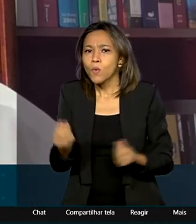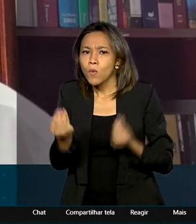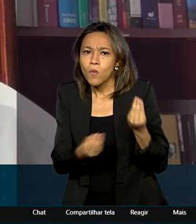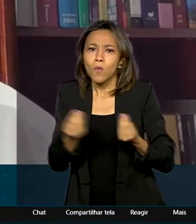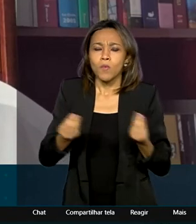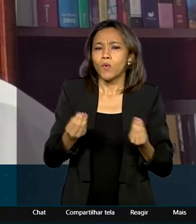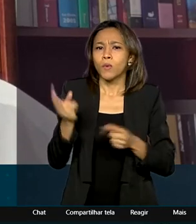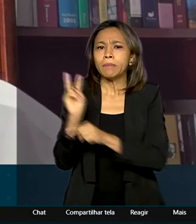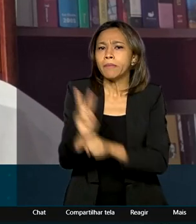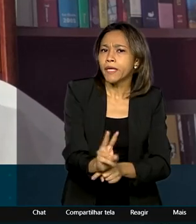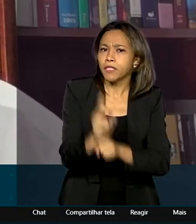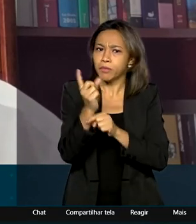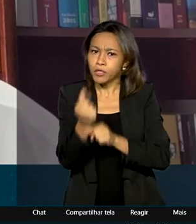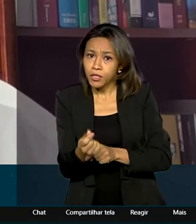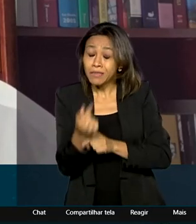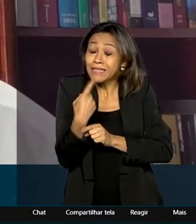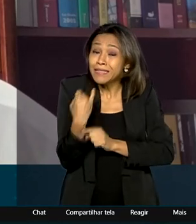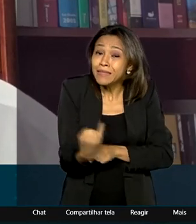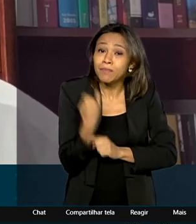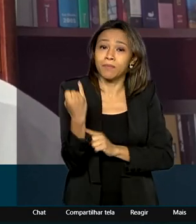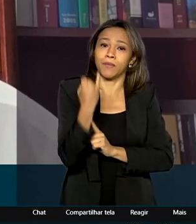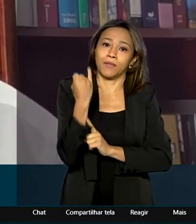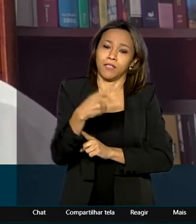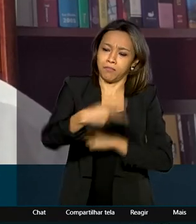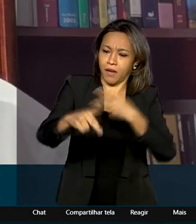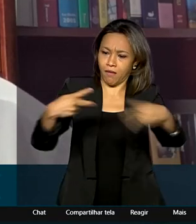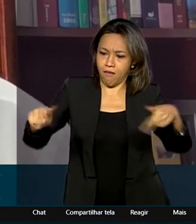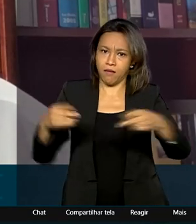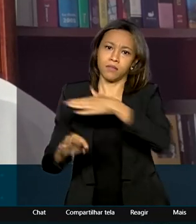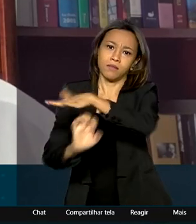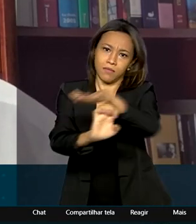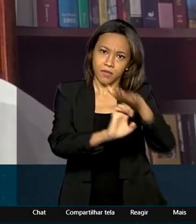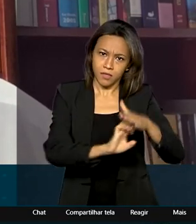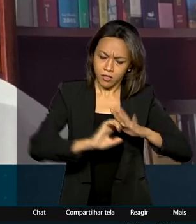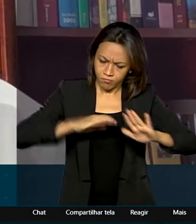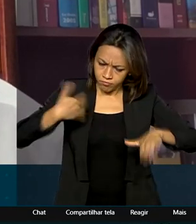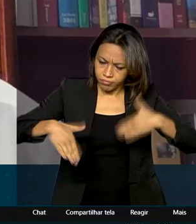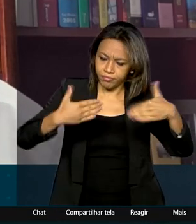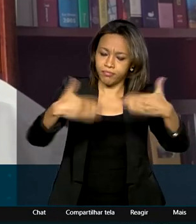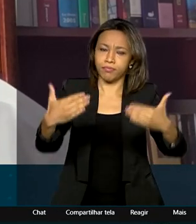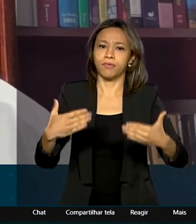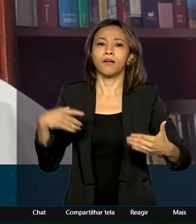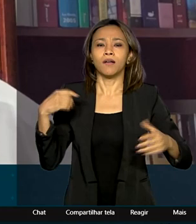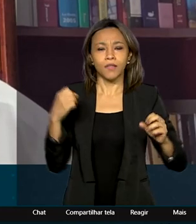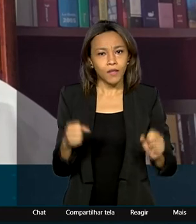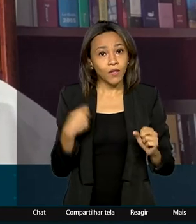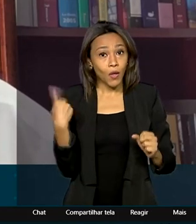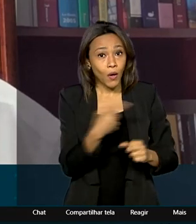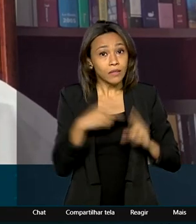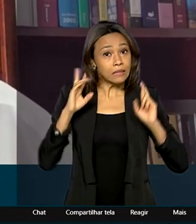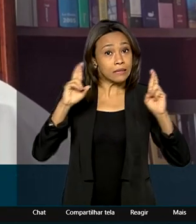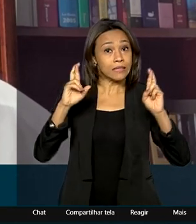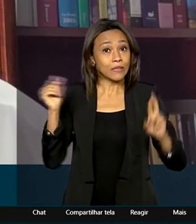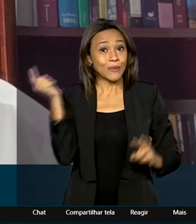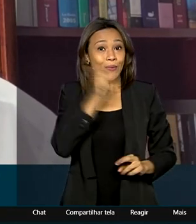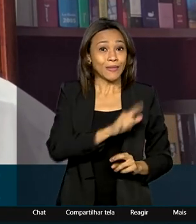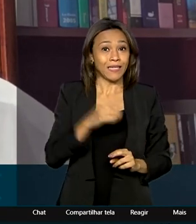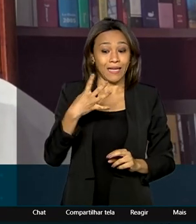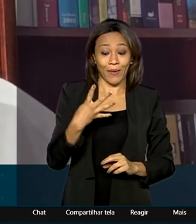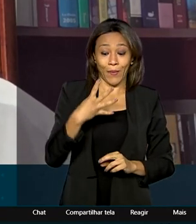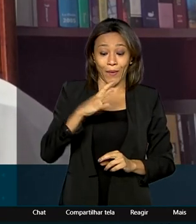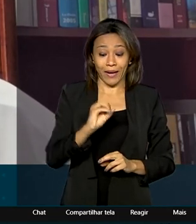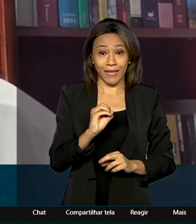necessário para uma pequena empresa desenvolver, nós esperamos chegar nesses 40% do PIB,